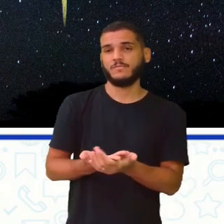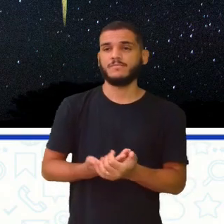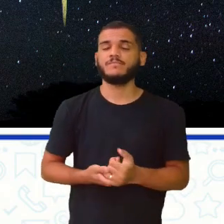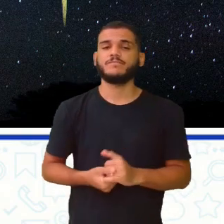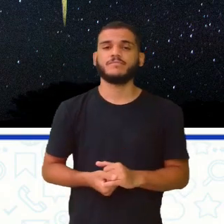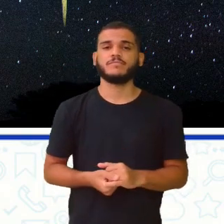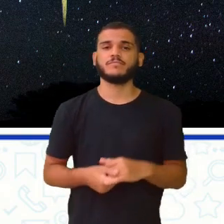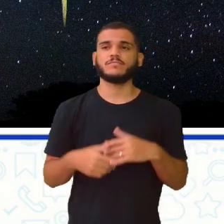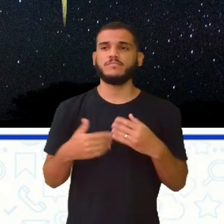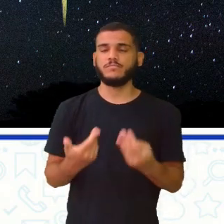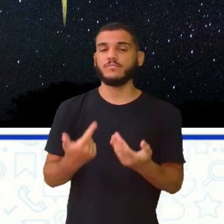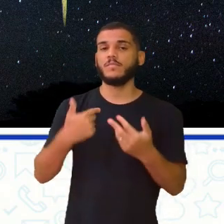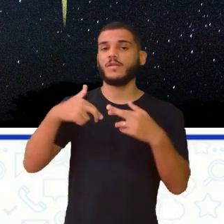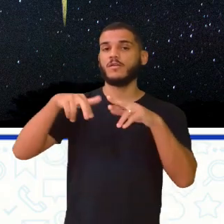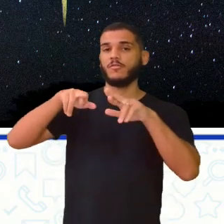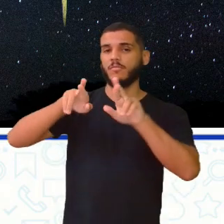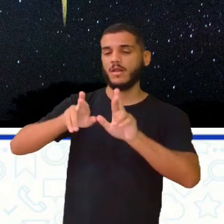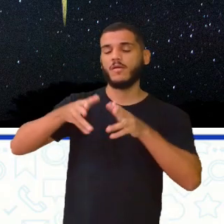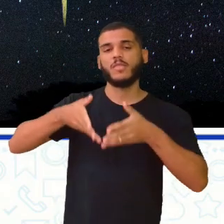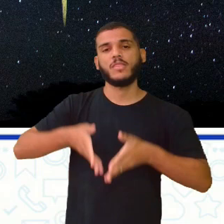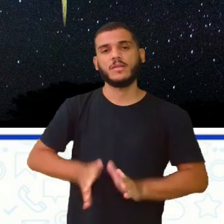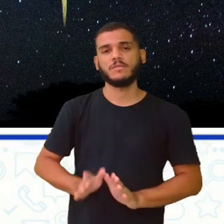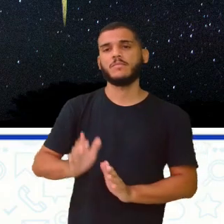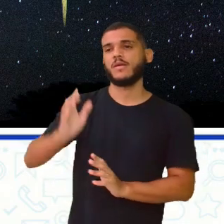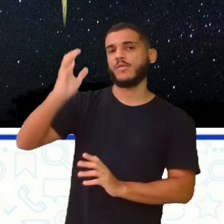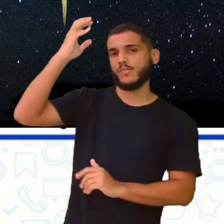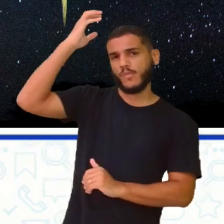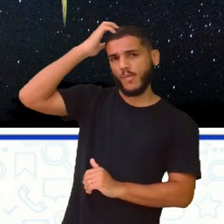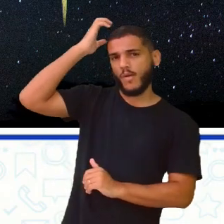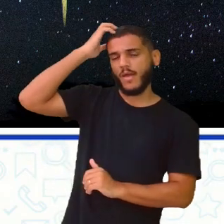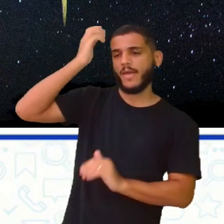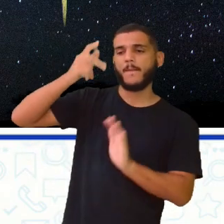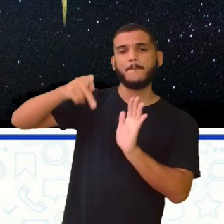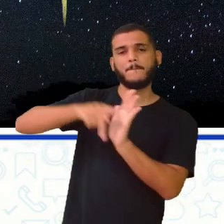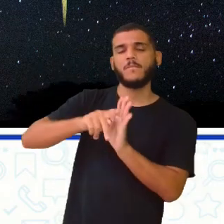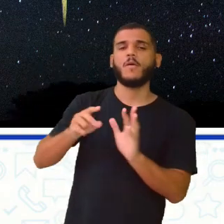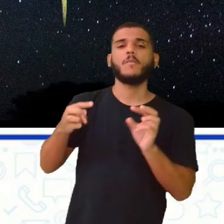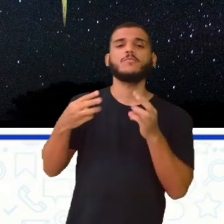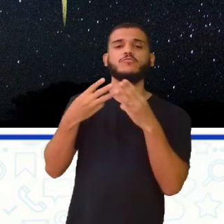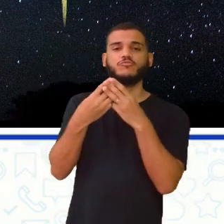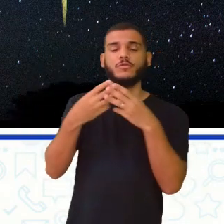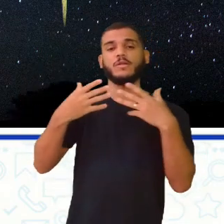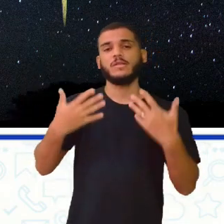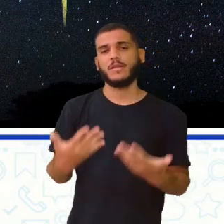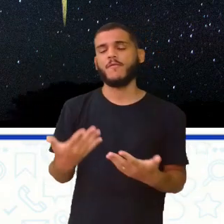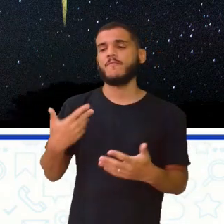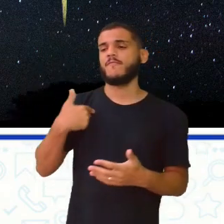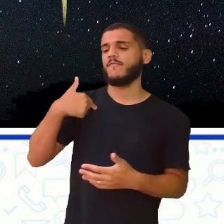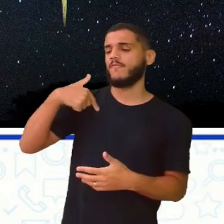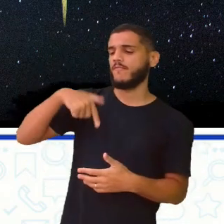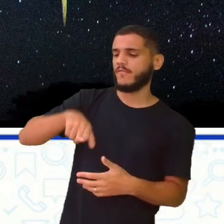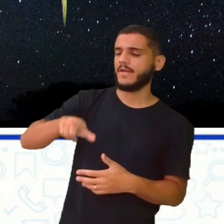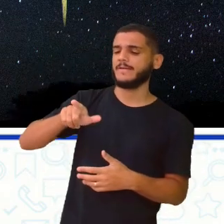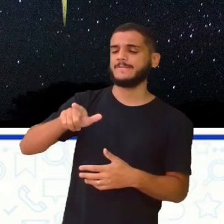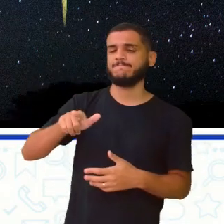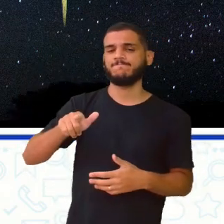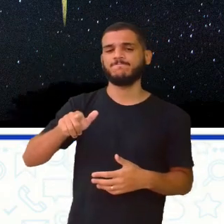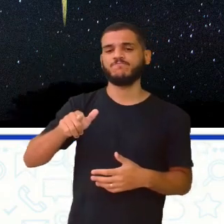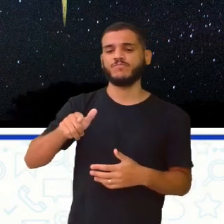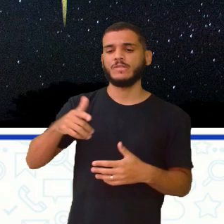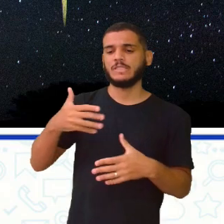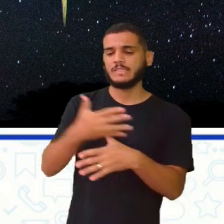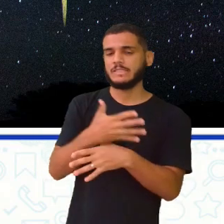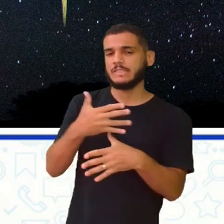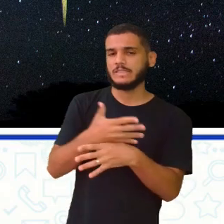é? Então eles esperavam o nascimento desse rei dos judeus. E aí ele vai em direção a Belém, não é? Eles